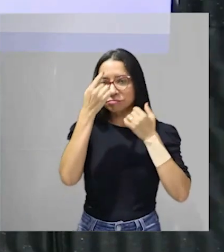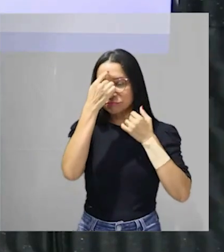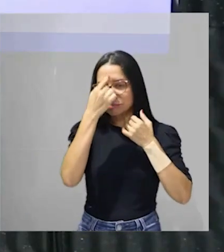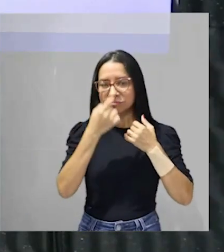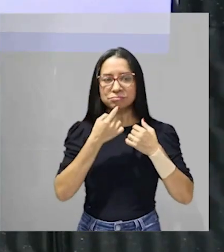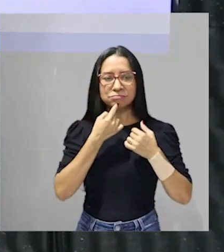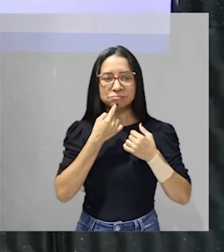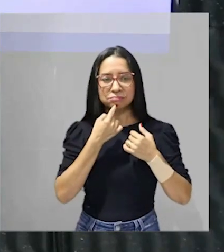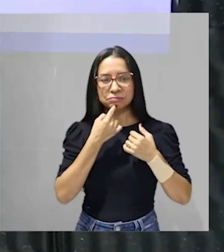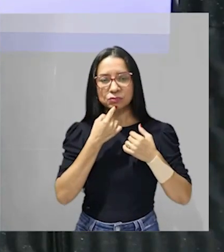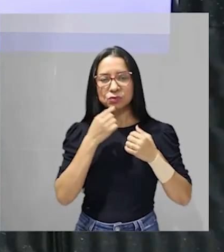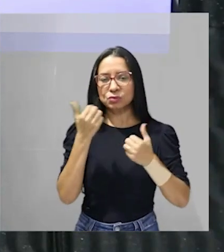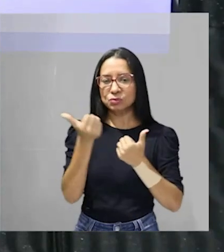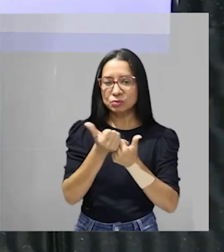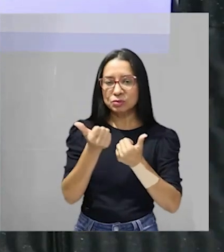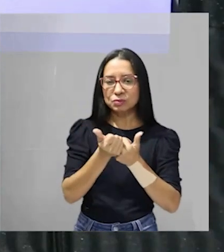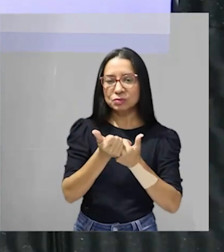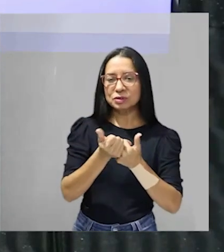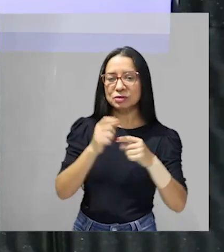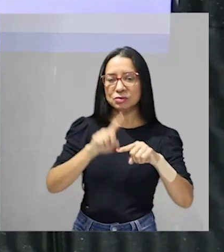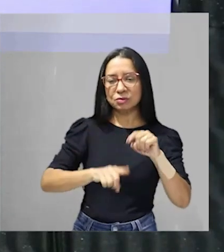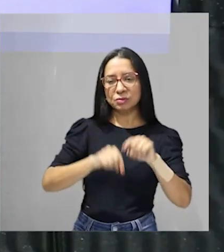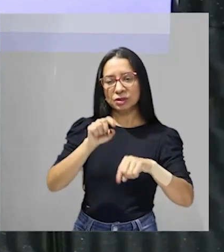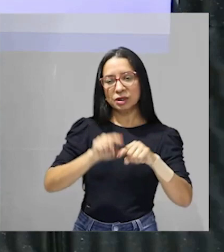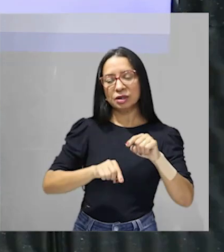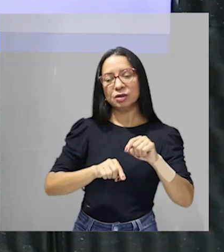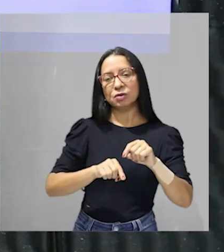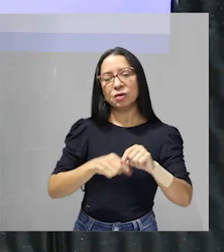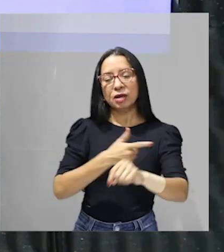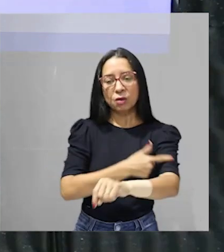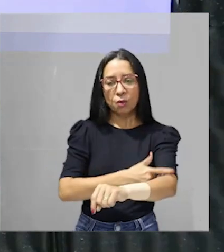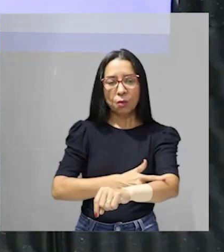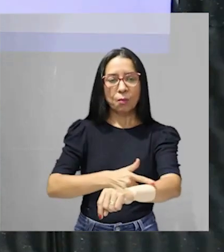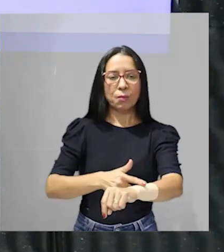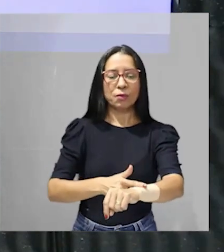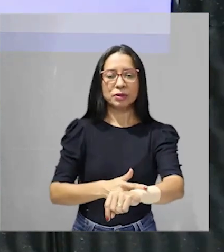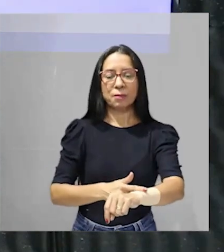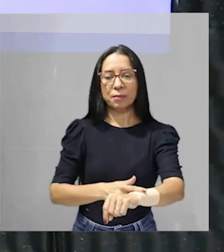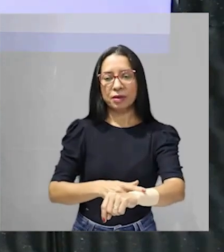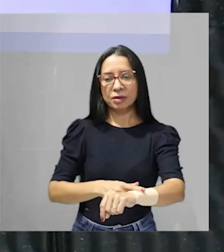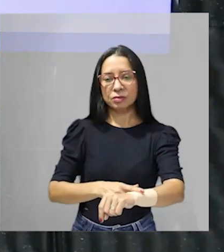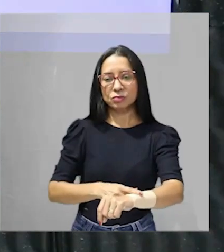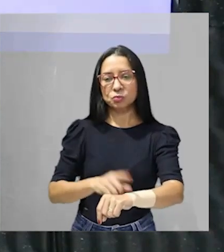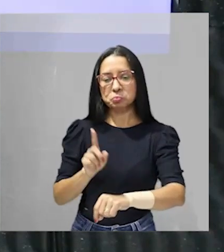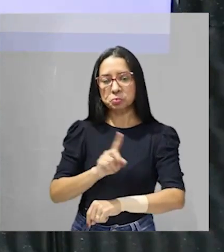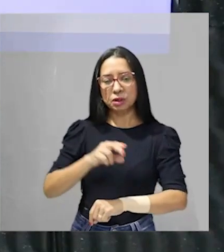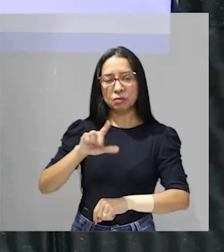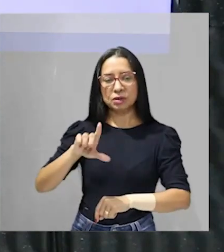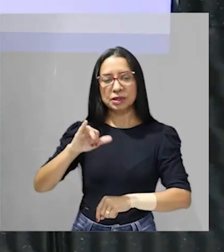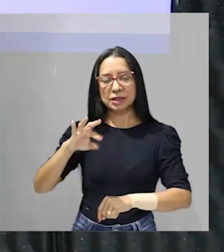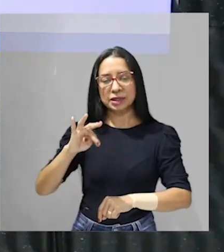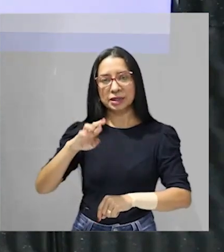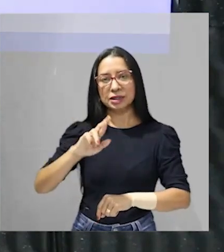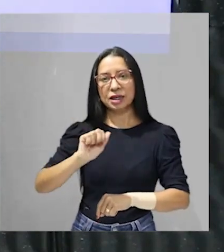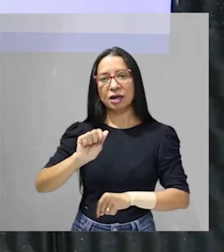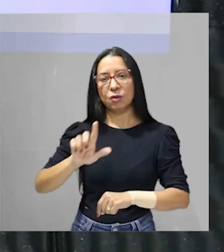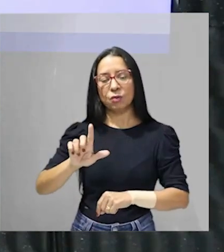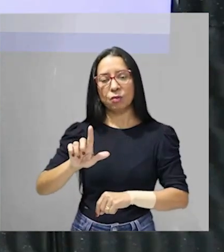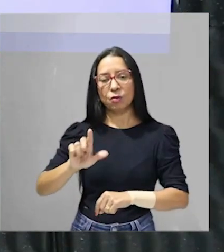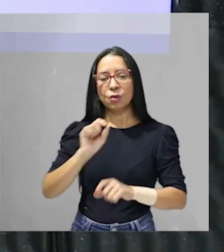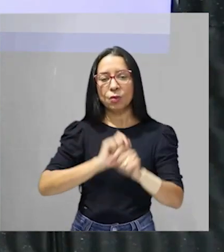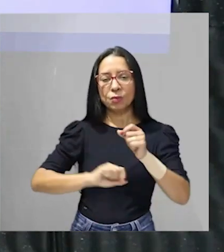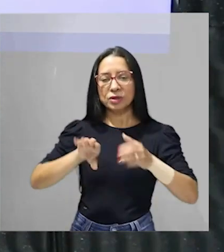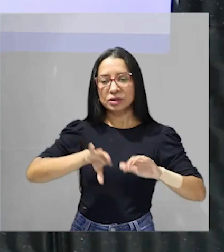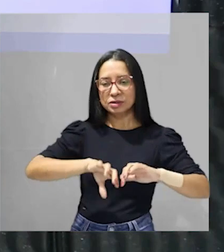comportamento não literal o que separa a brincadeira de outras atividades diária é o seu aspecto divertido